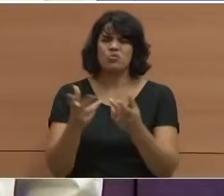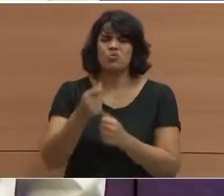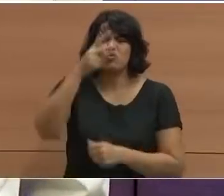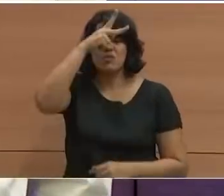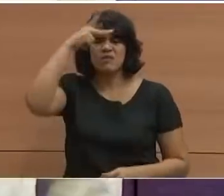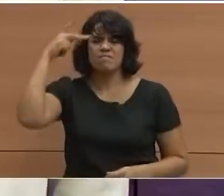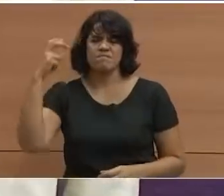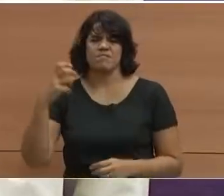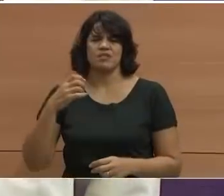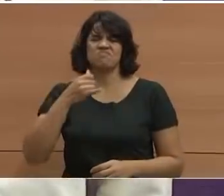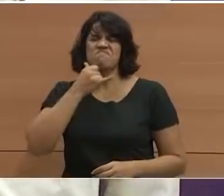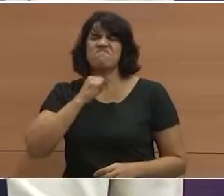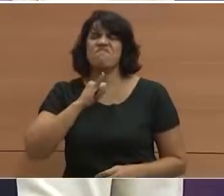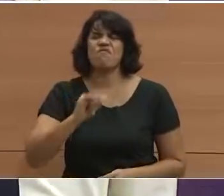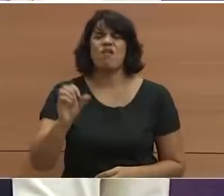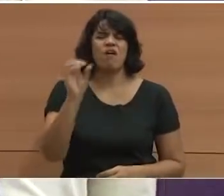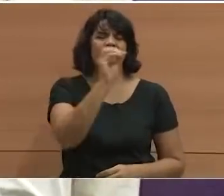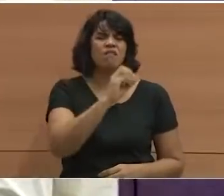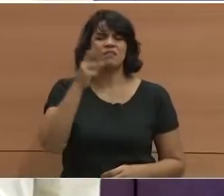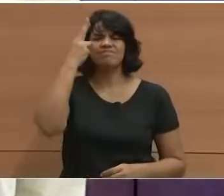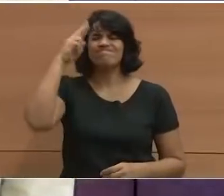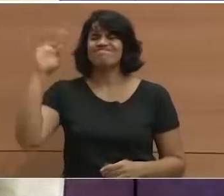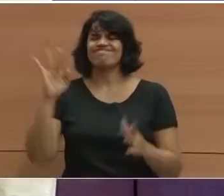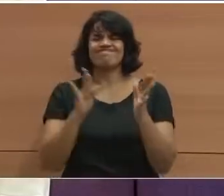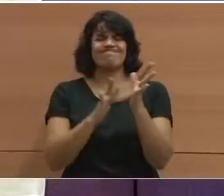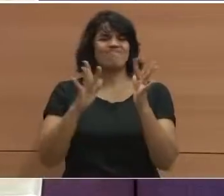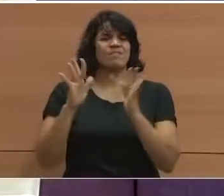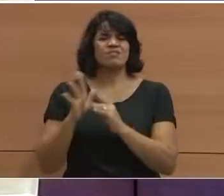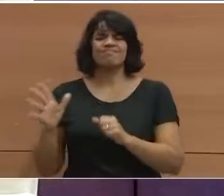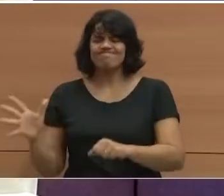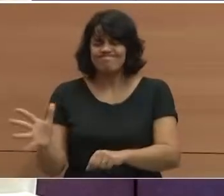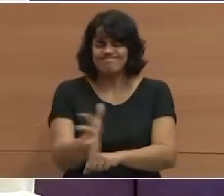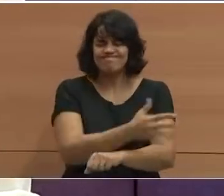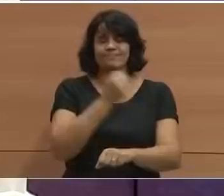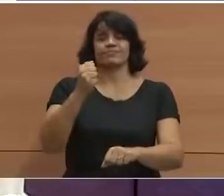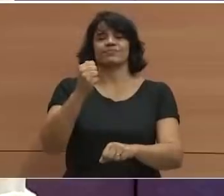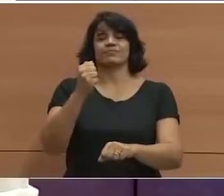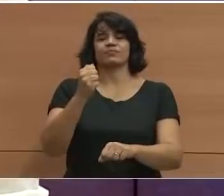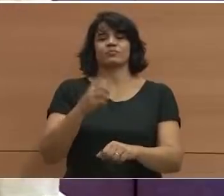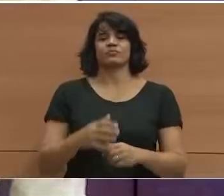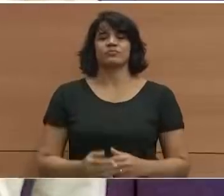do Senhor será salvo.